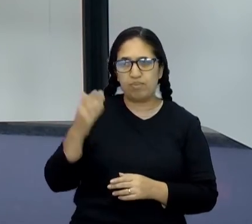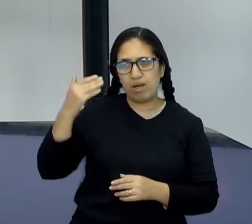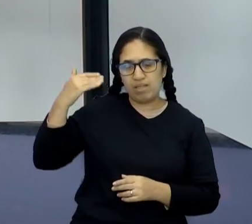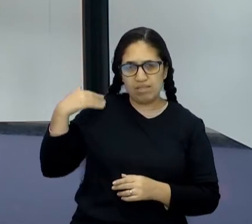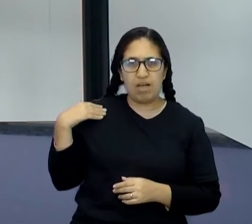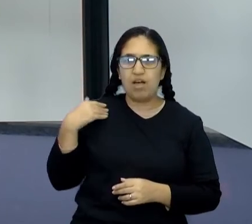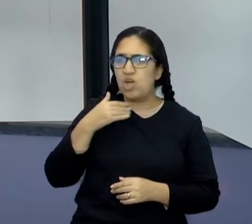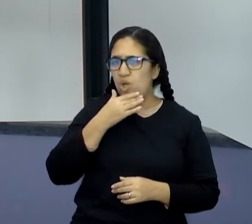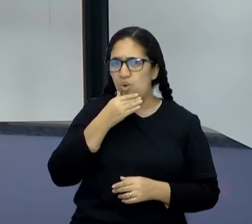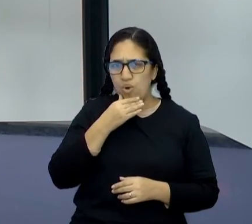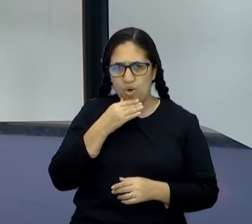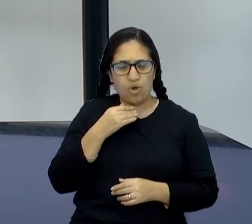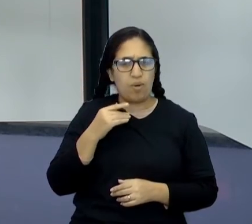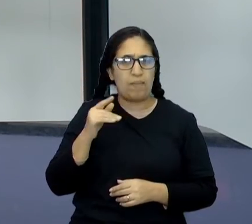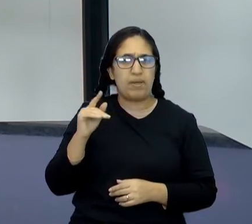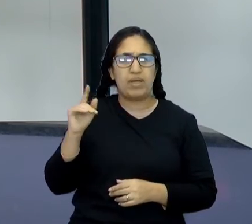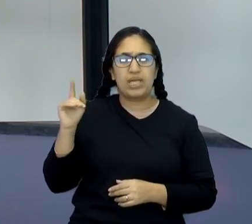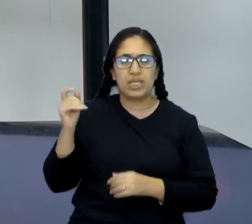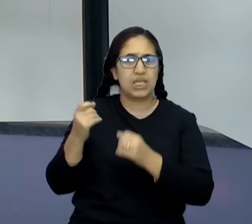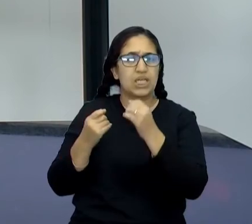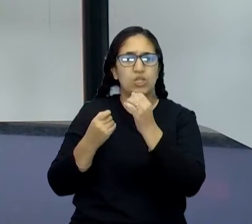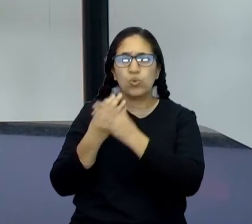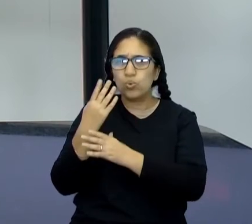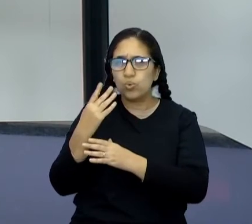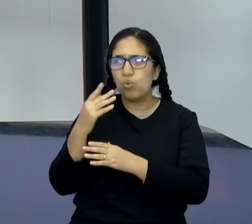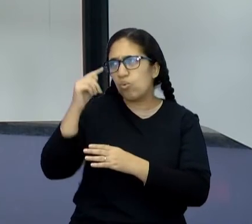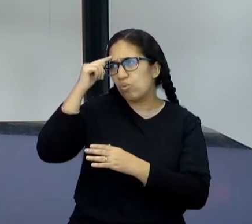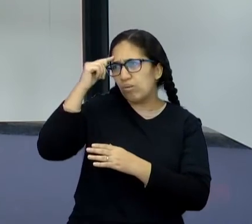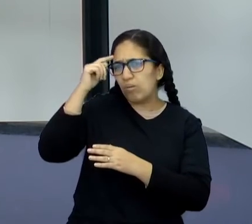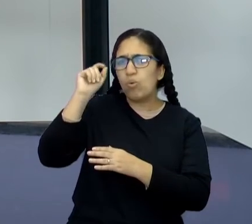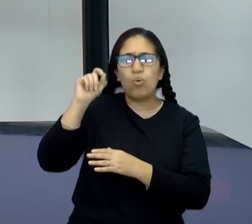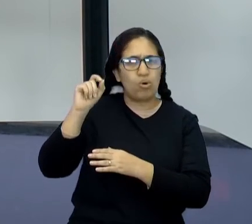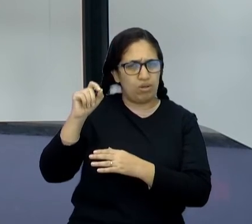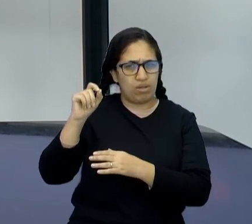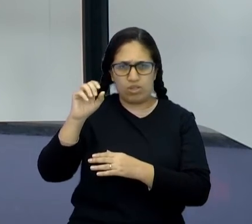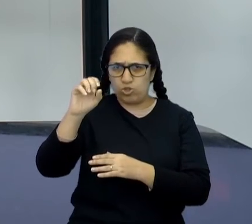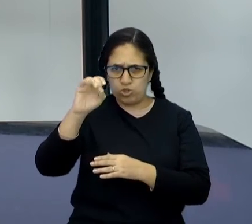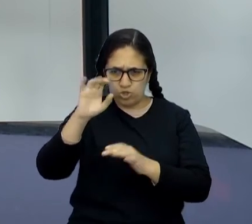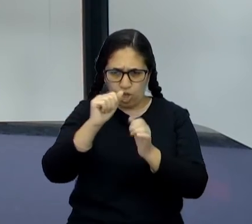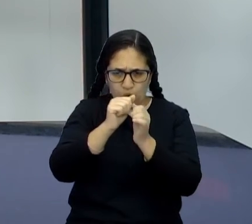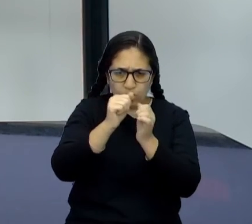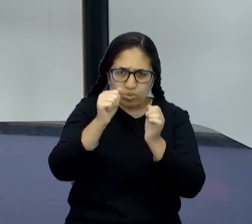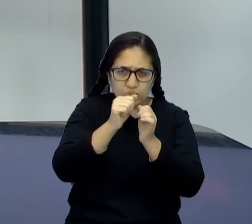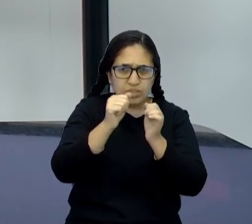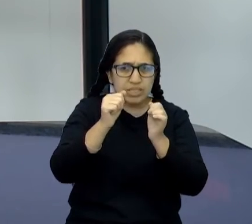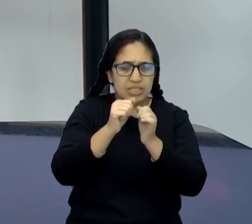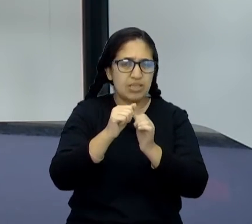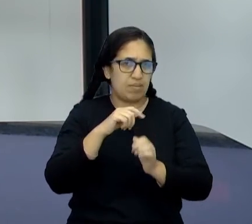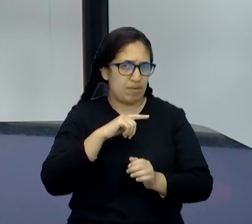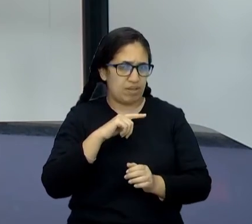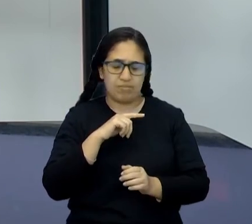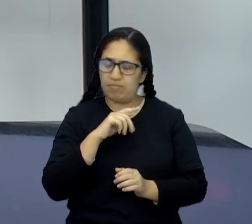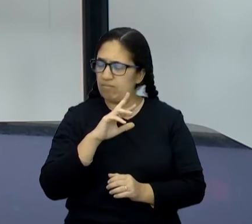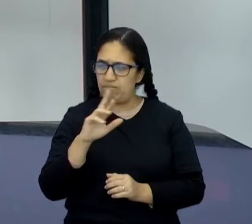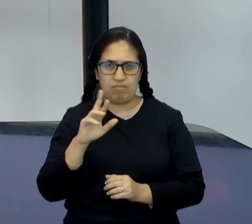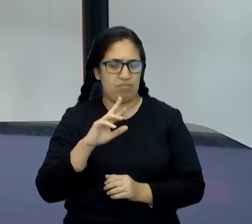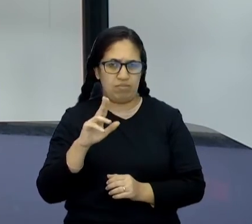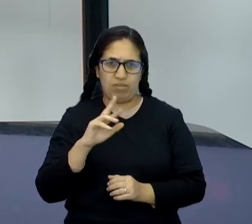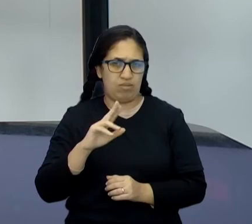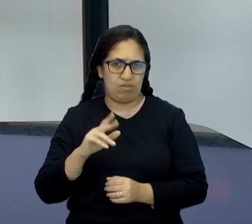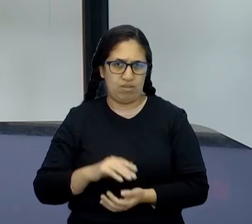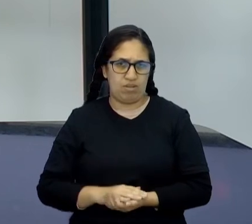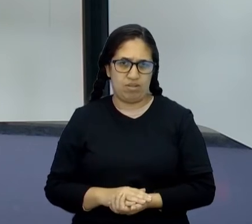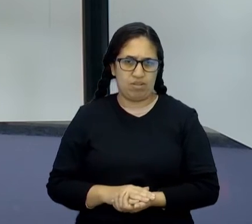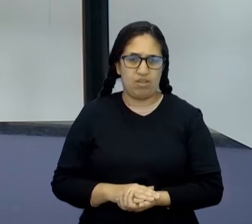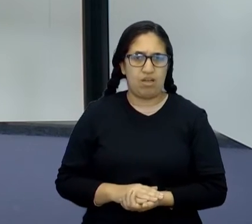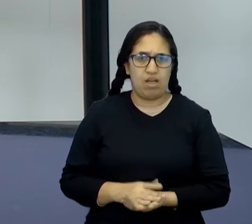Oersted que descobriu o seguinte: não são só os ímãs que tem isso,